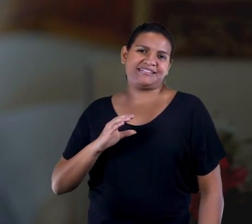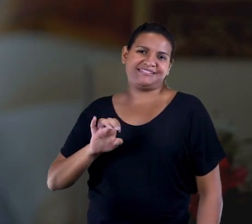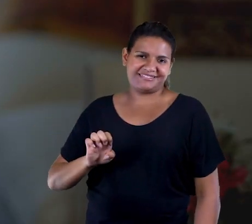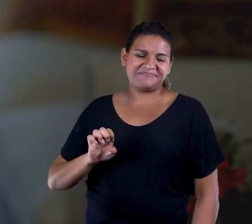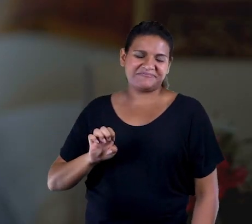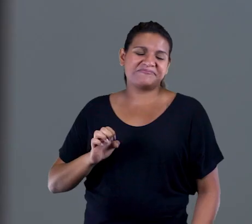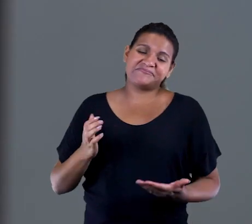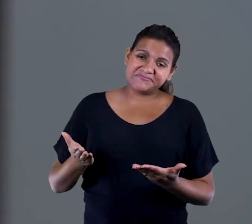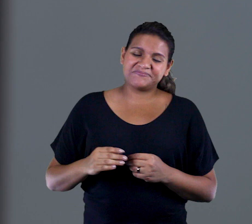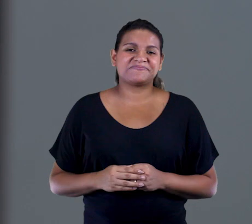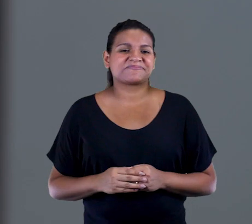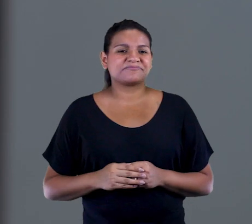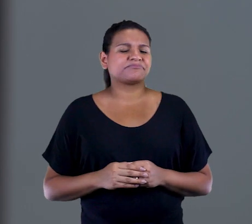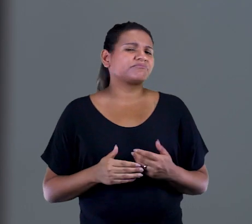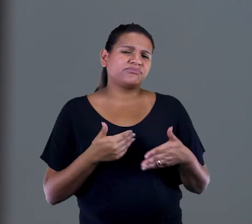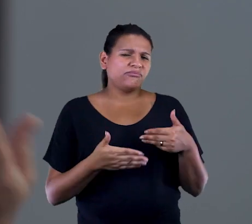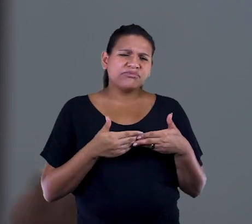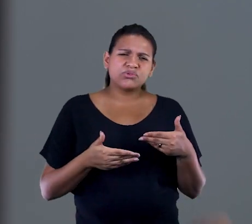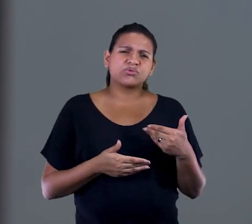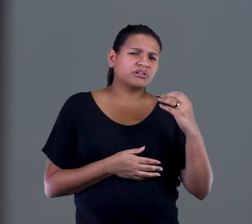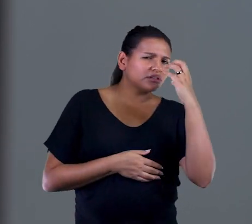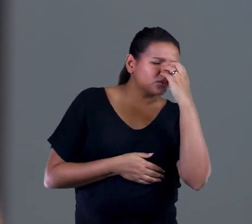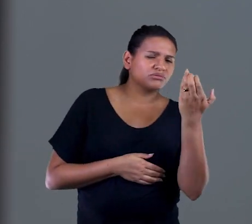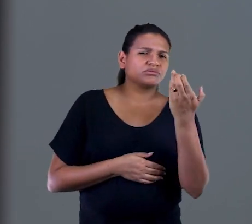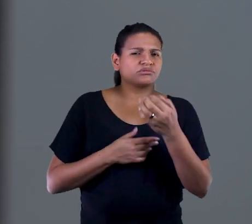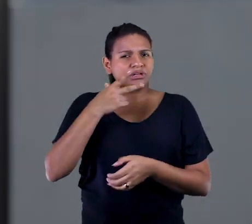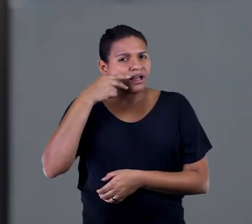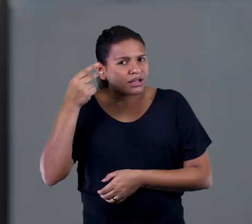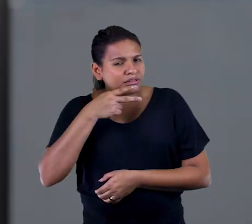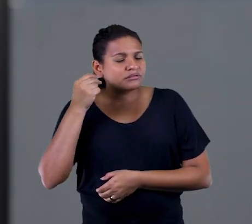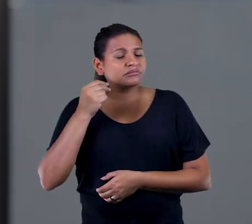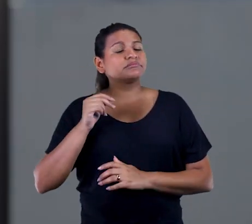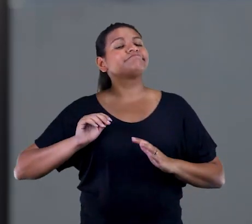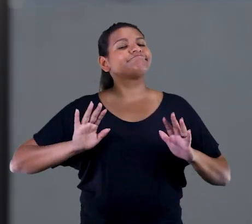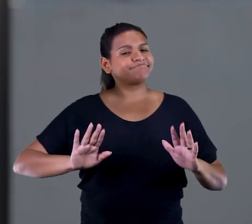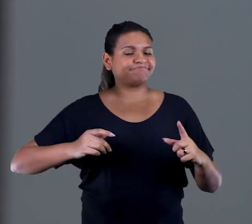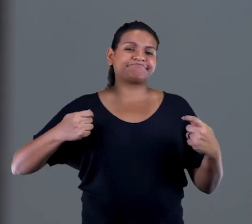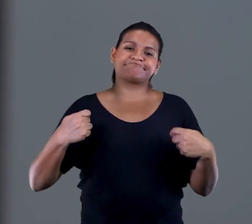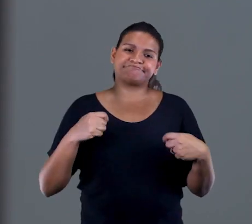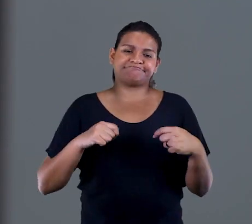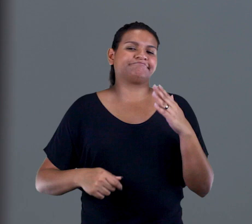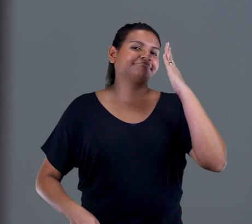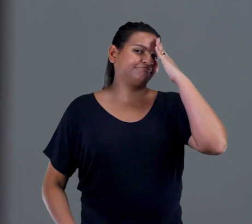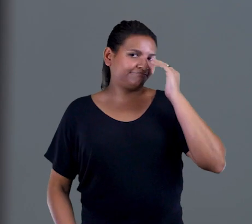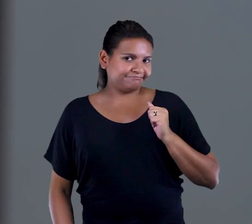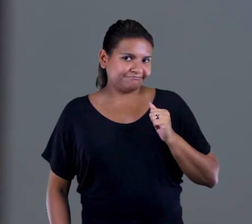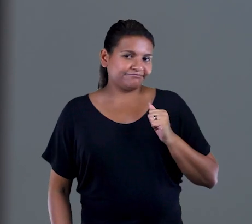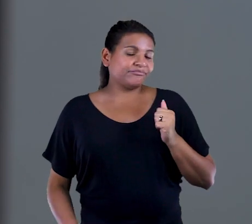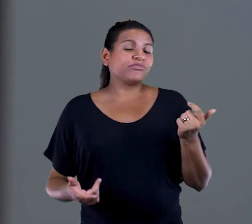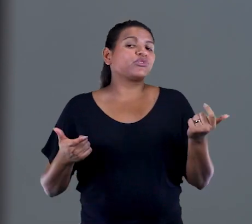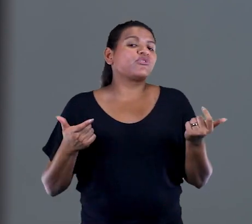dos animais também. Qualquer animal, né, pode ser cão, gato, você precisa saber,